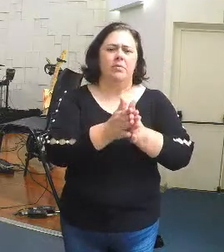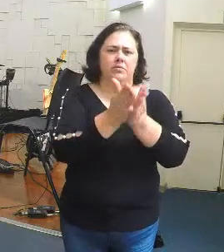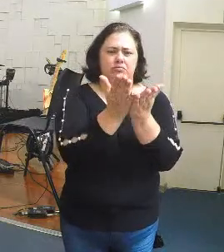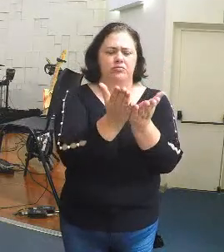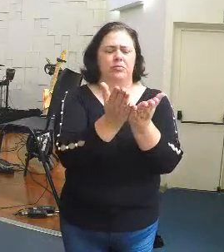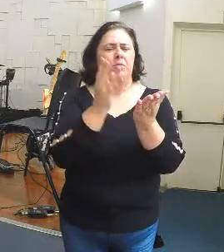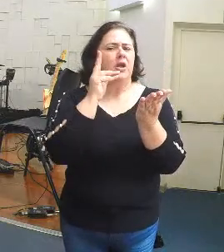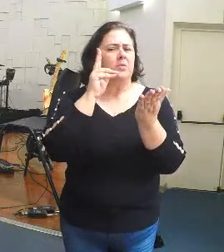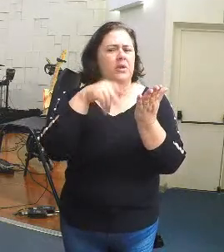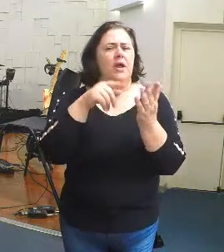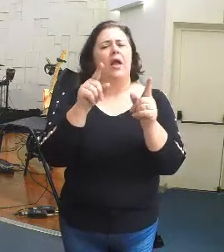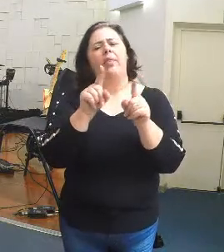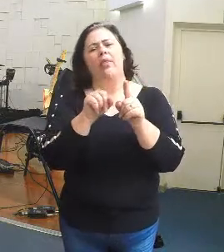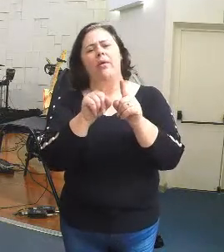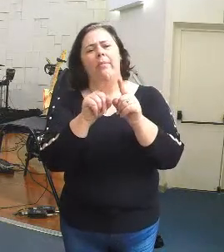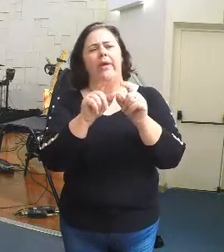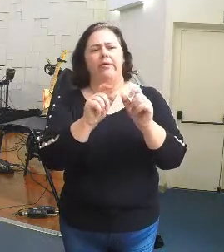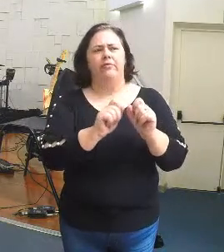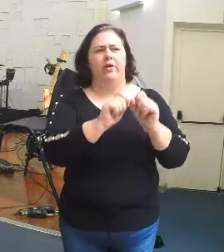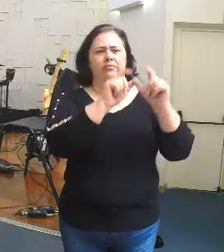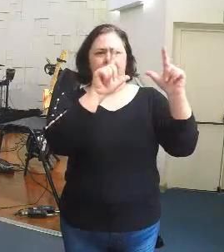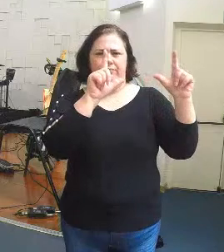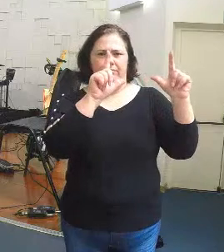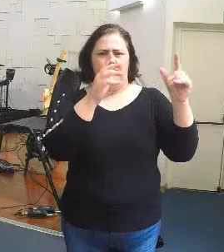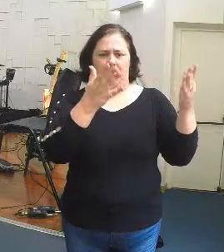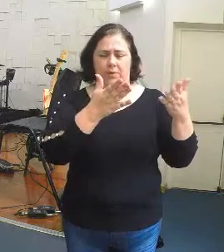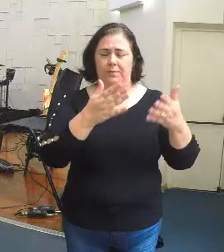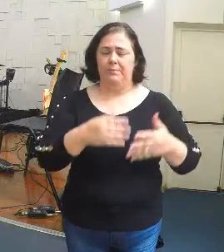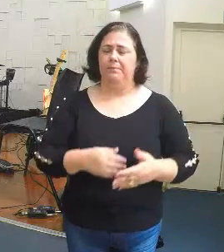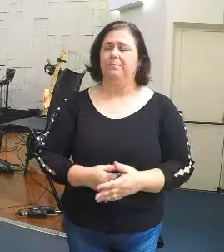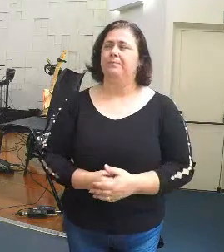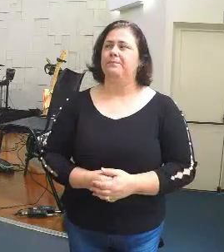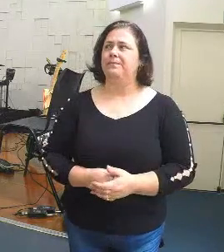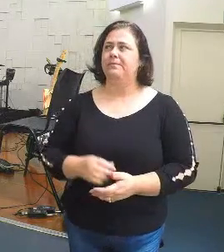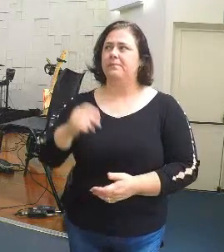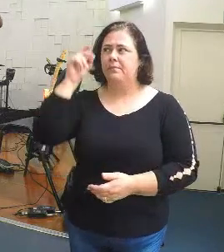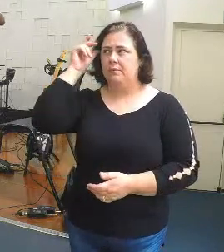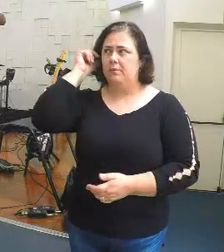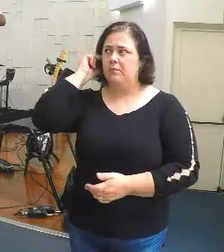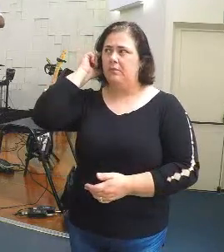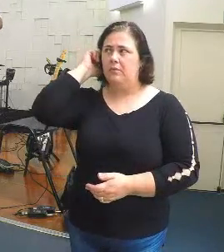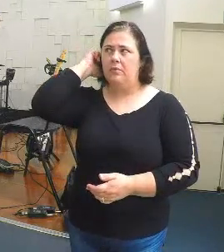ter esse texto disponível. Diz assim a palavra de Deus: